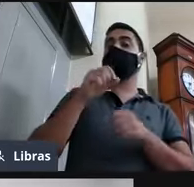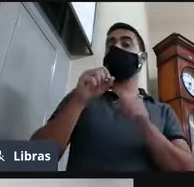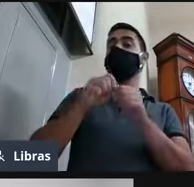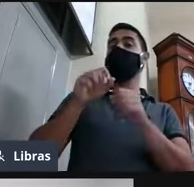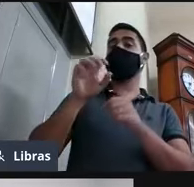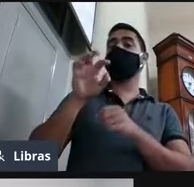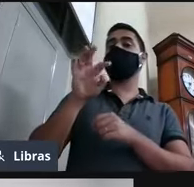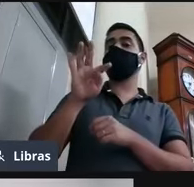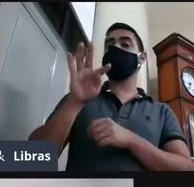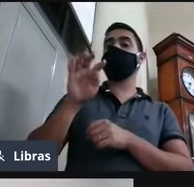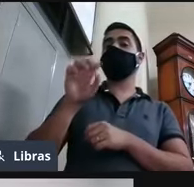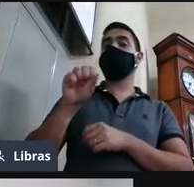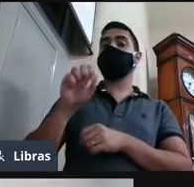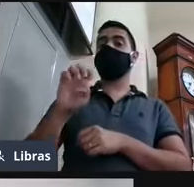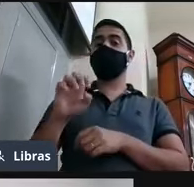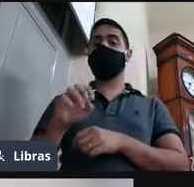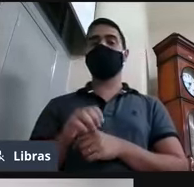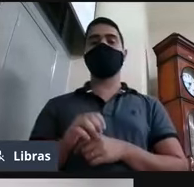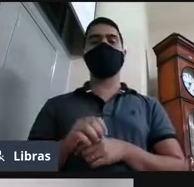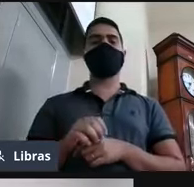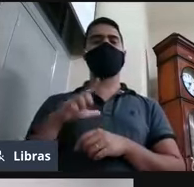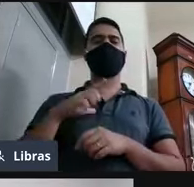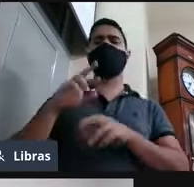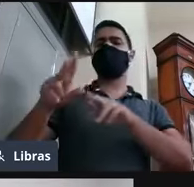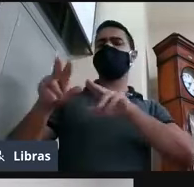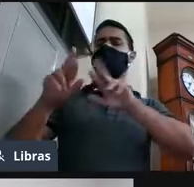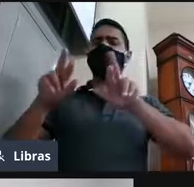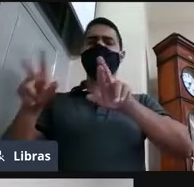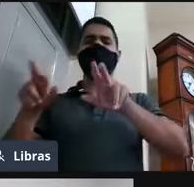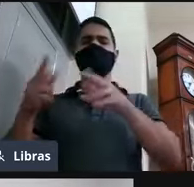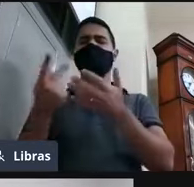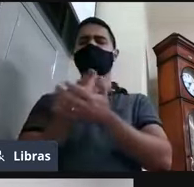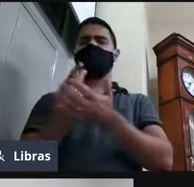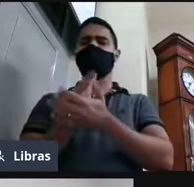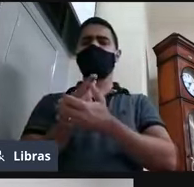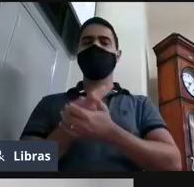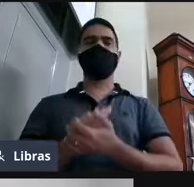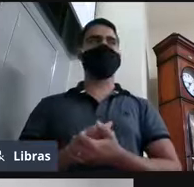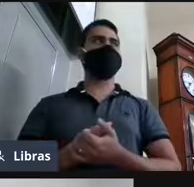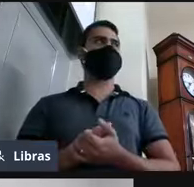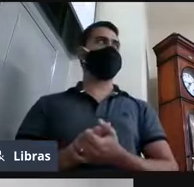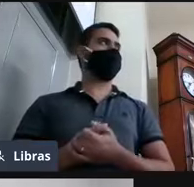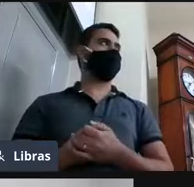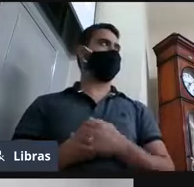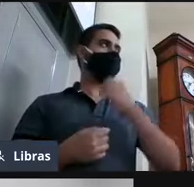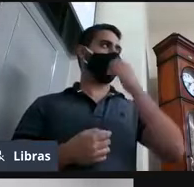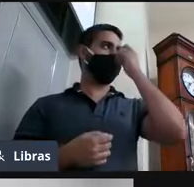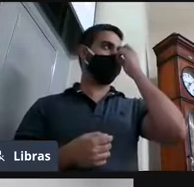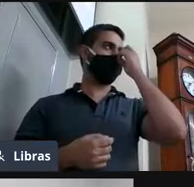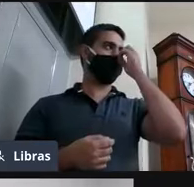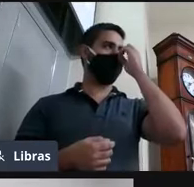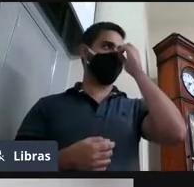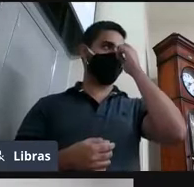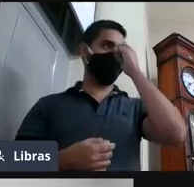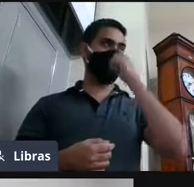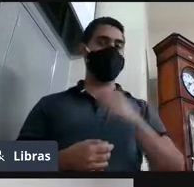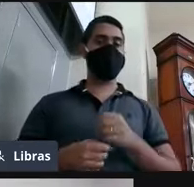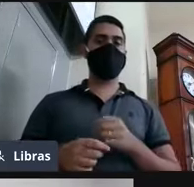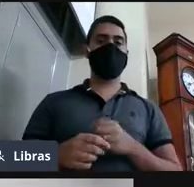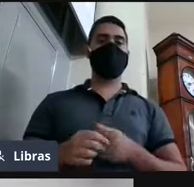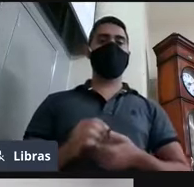emitiu parecer contrário, várias impropriedades de determinação. O TCE, análise, constatou superávit